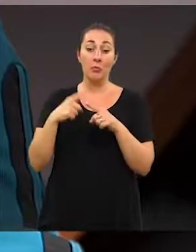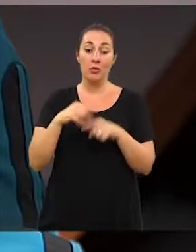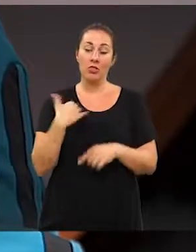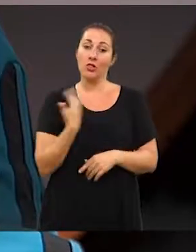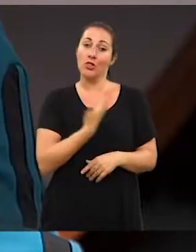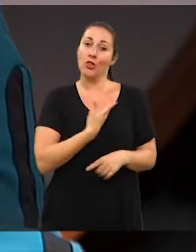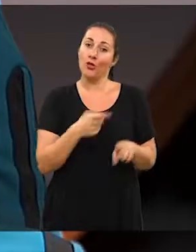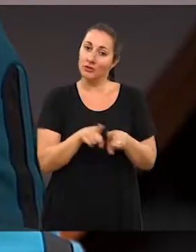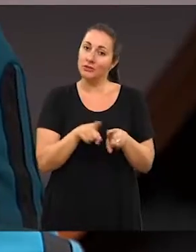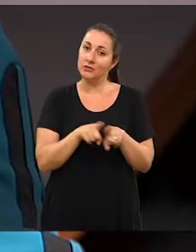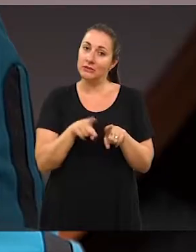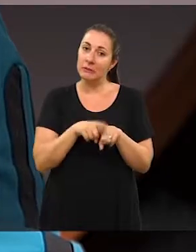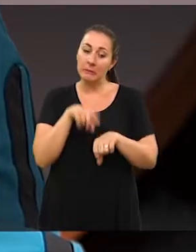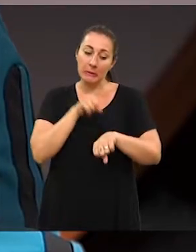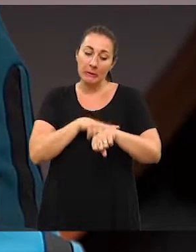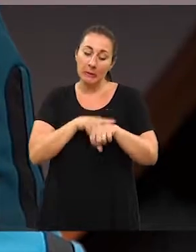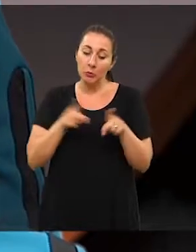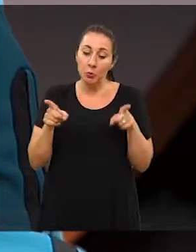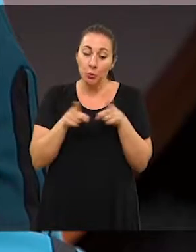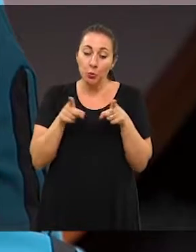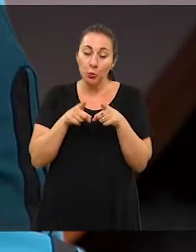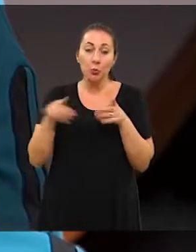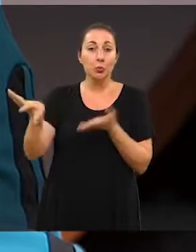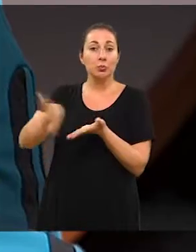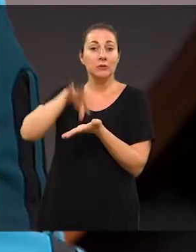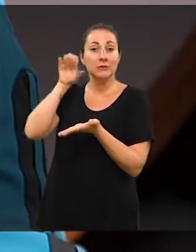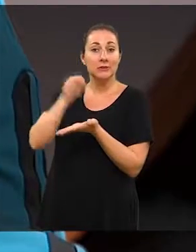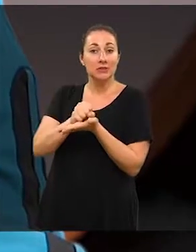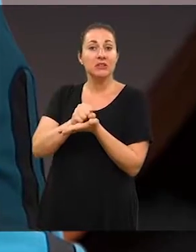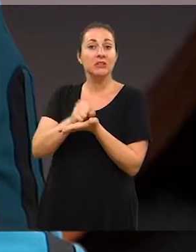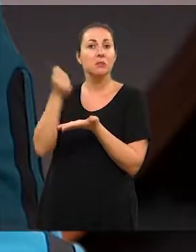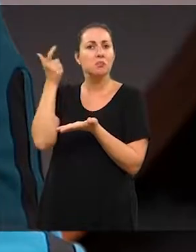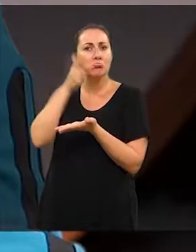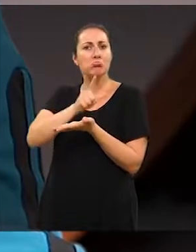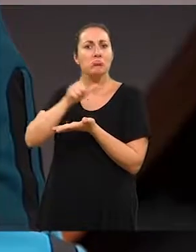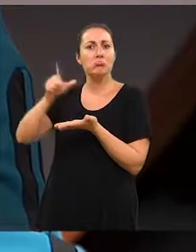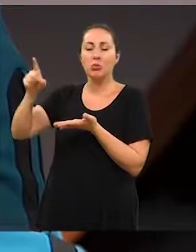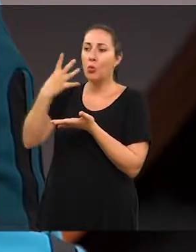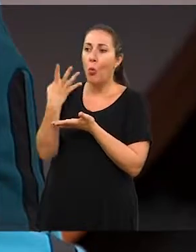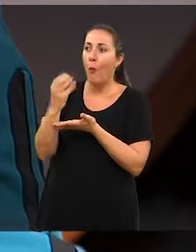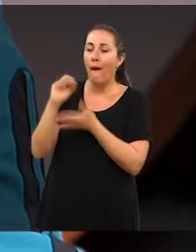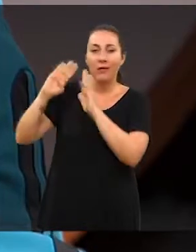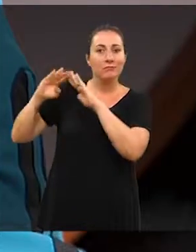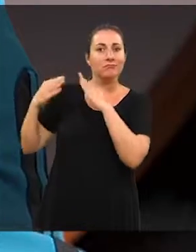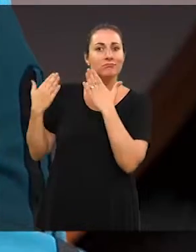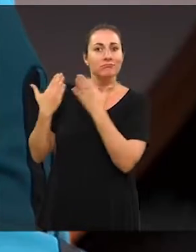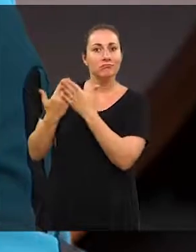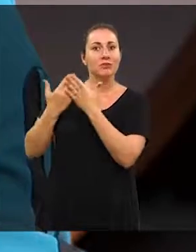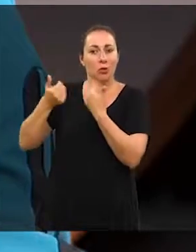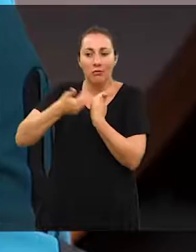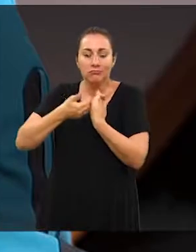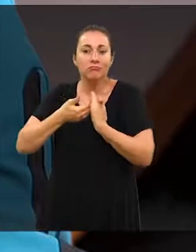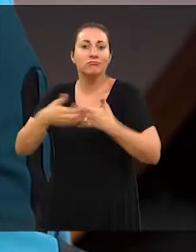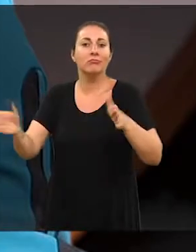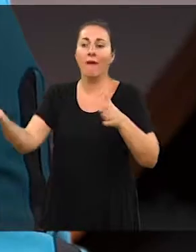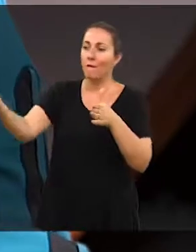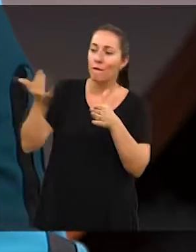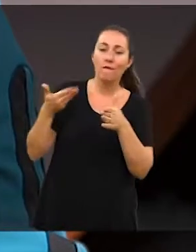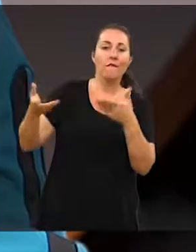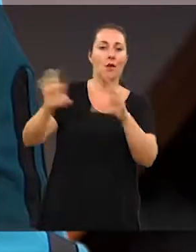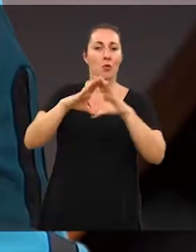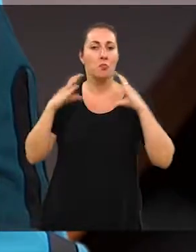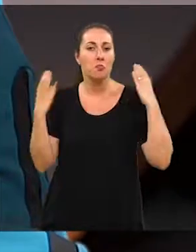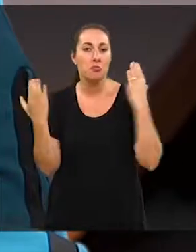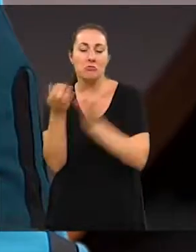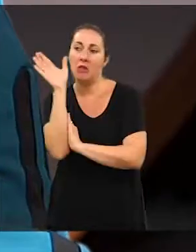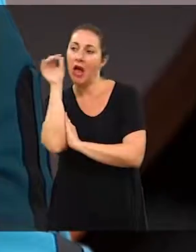porque consegui, em um prazo mínimo, que essas escolas se colocassem à disposição